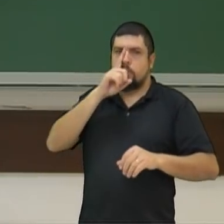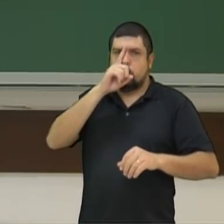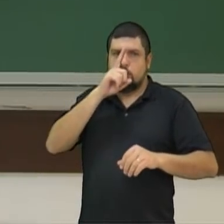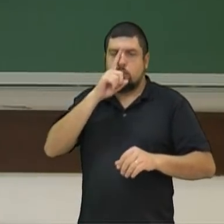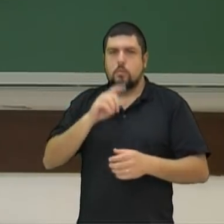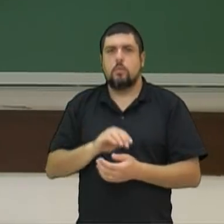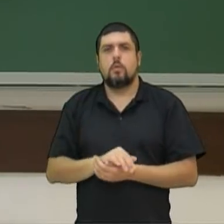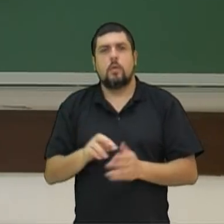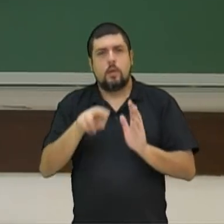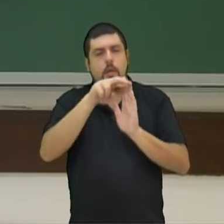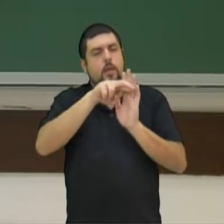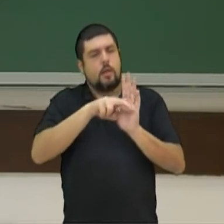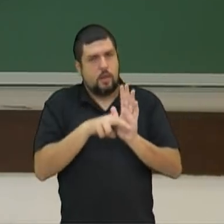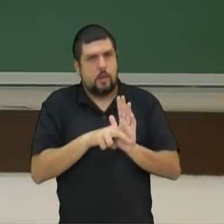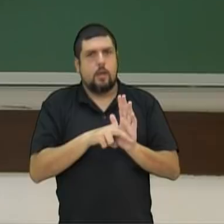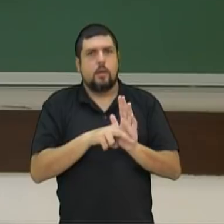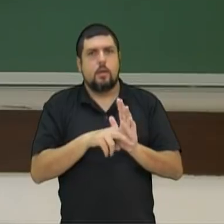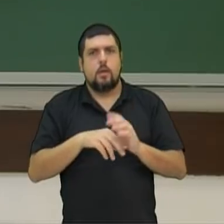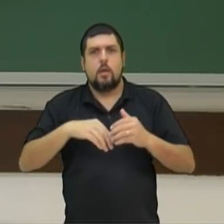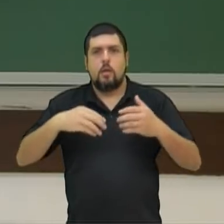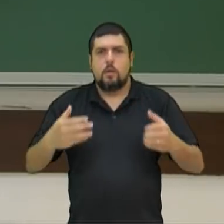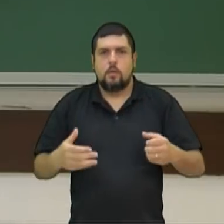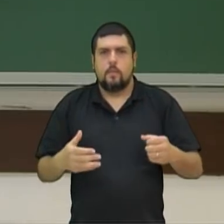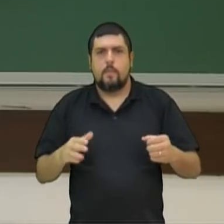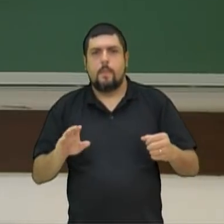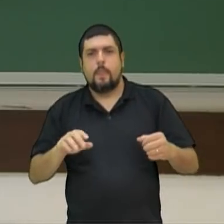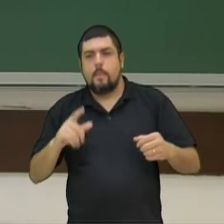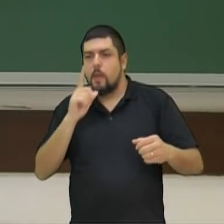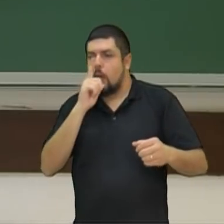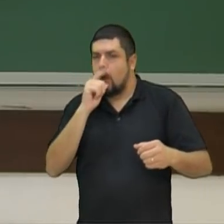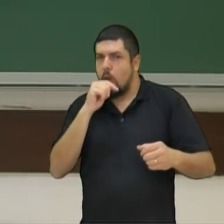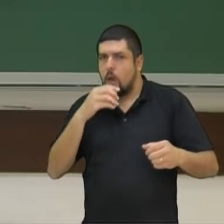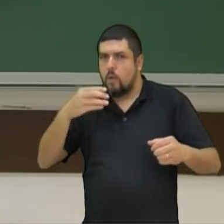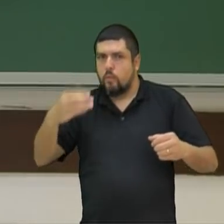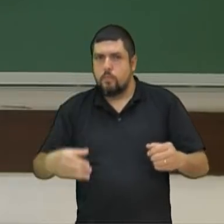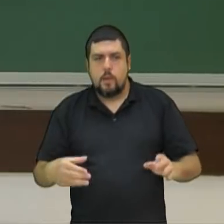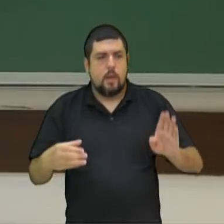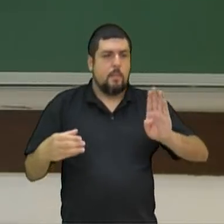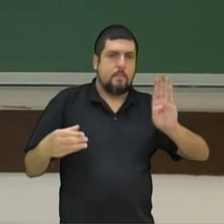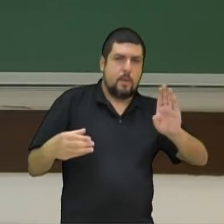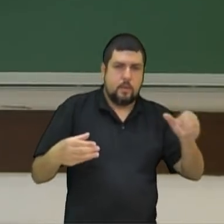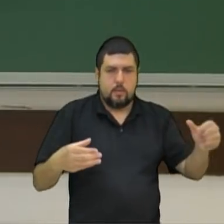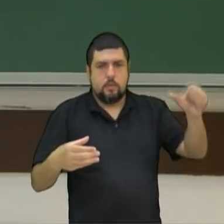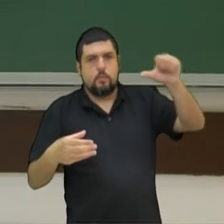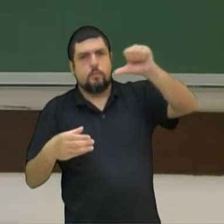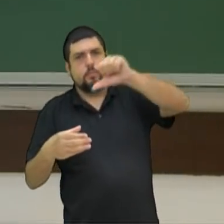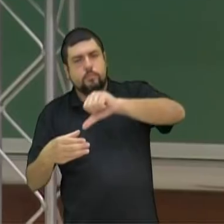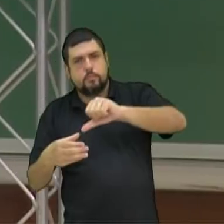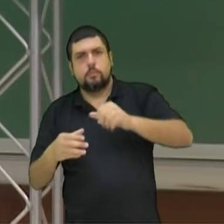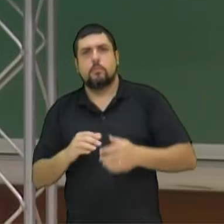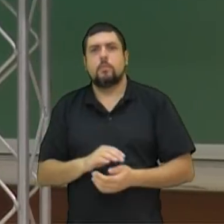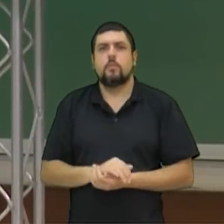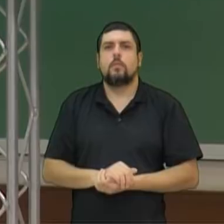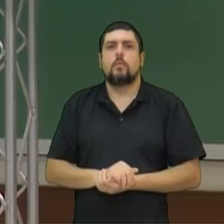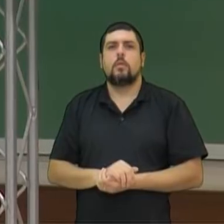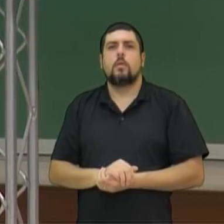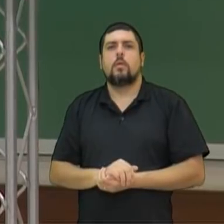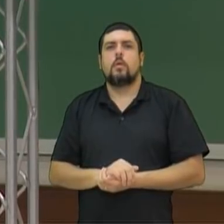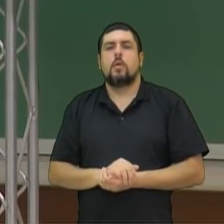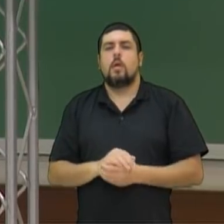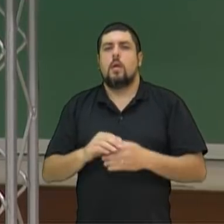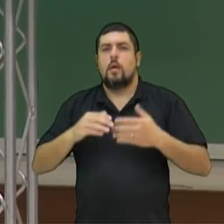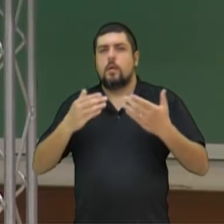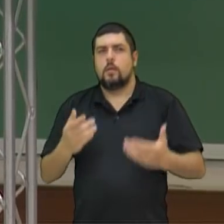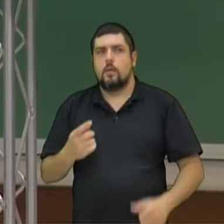também. Então, vou colocar a base em água. E aí, o que acontece com essa base? Acontece isso. Coloquei